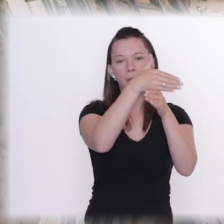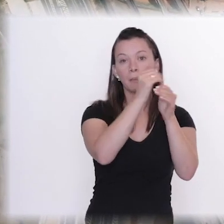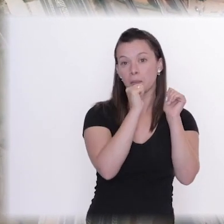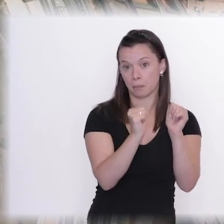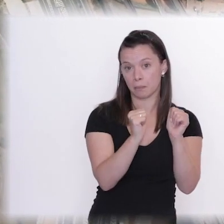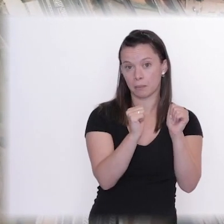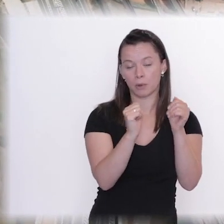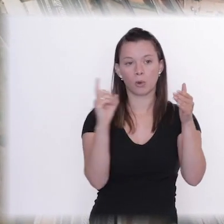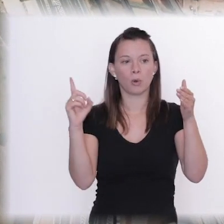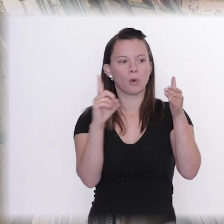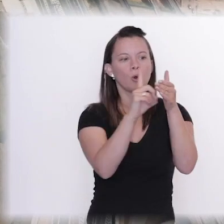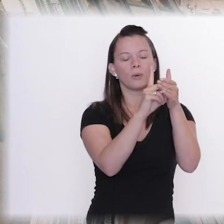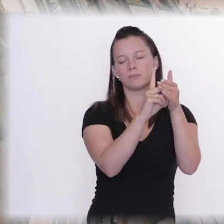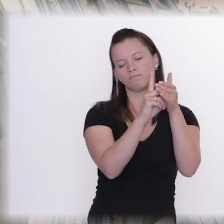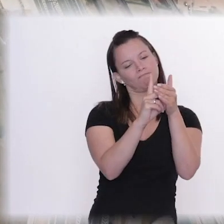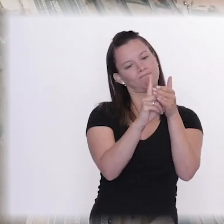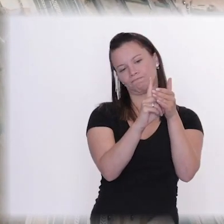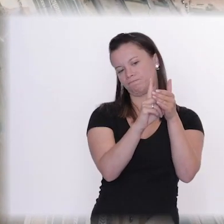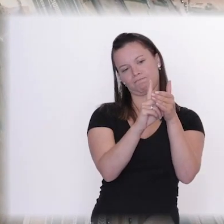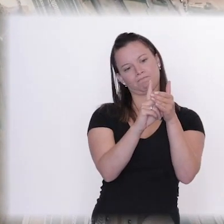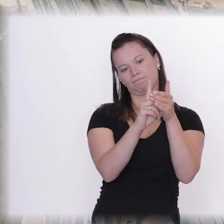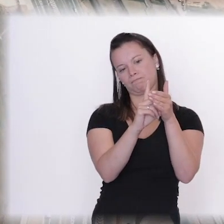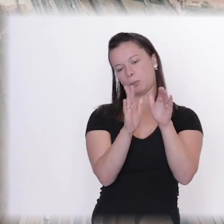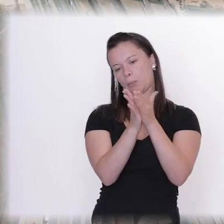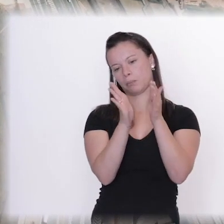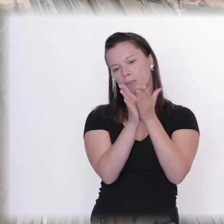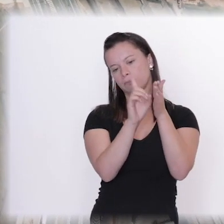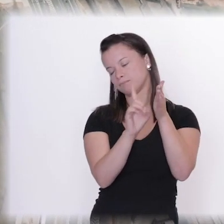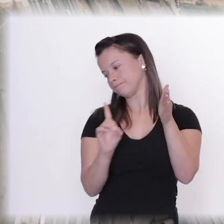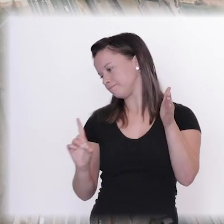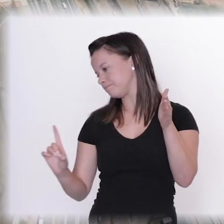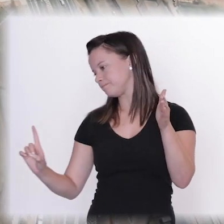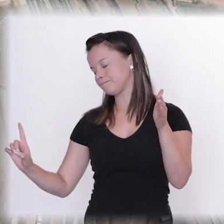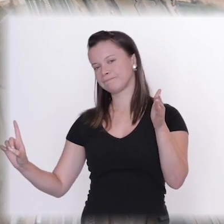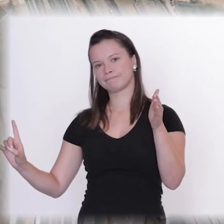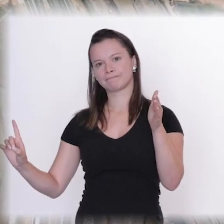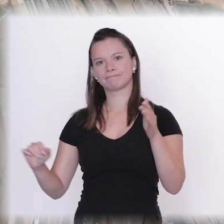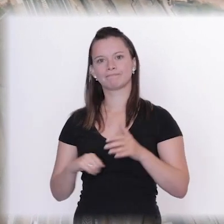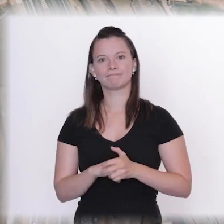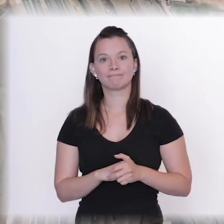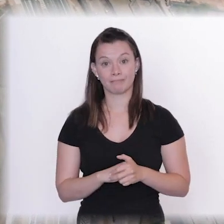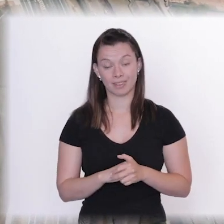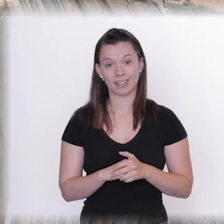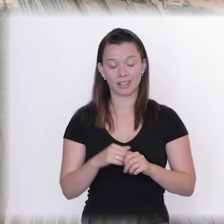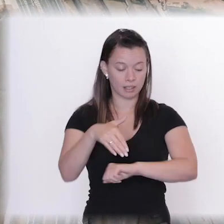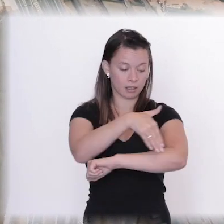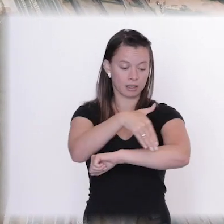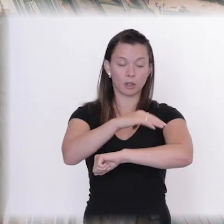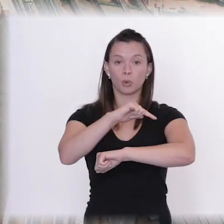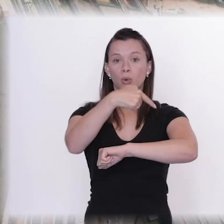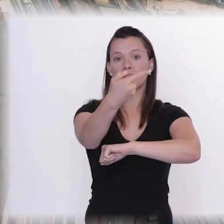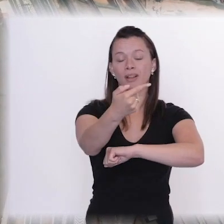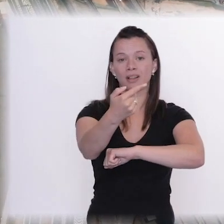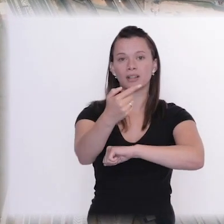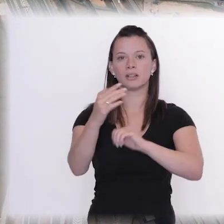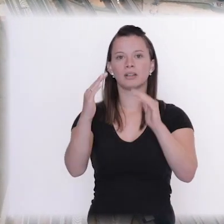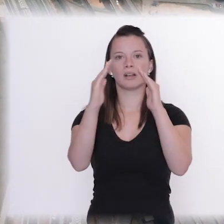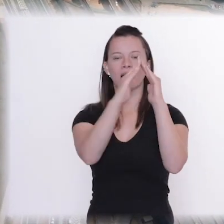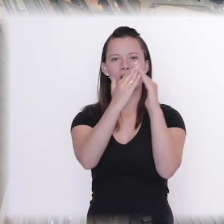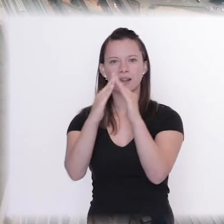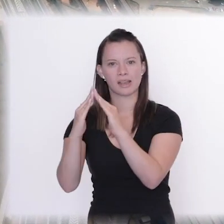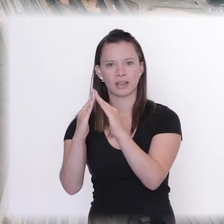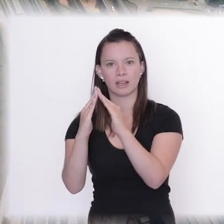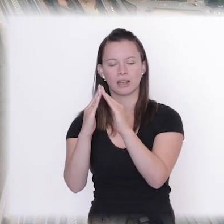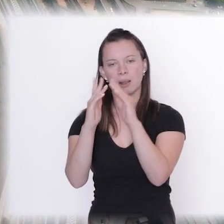E separa a própria história da vida ao redor, assim, né? É só, do outro lado da rua ali tem a Favela da Paz, por exemplo, né?